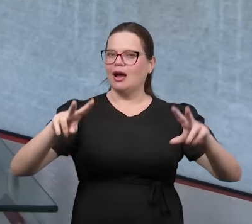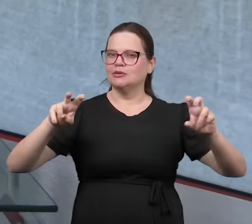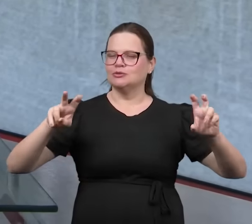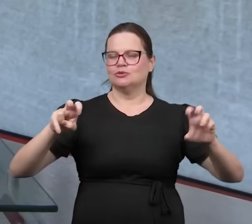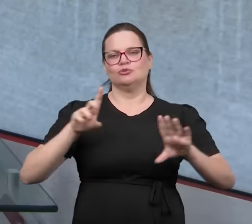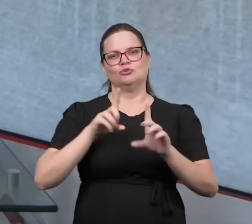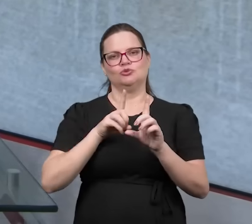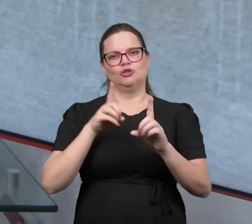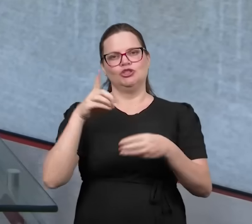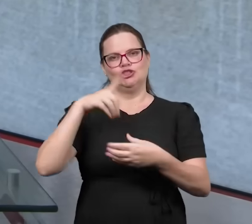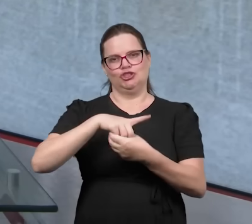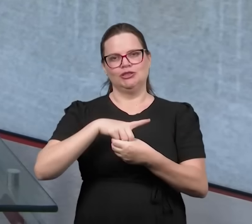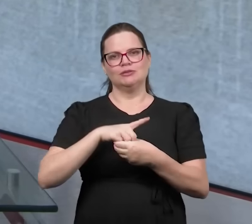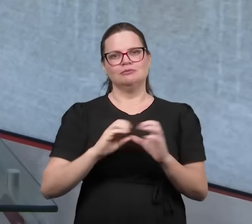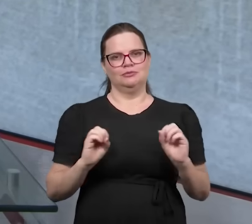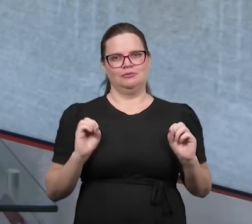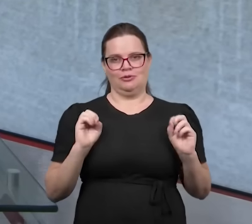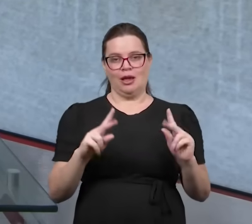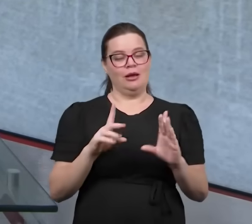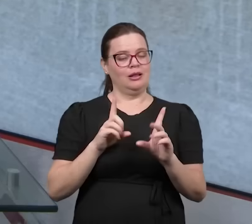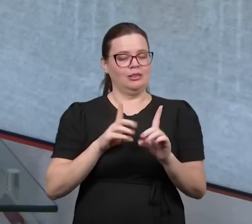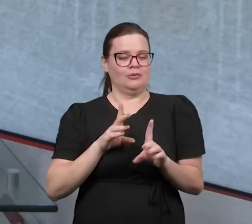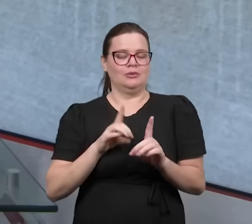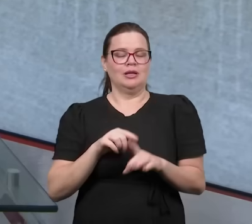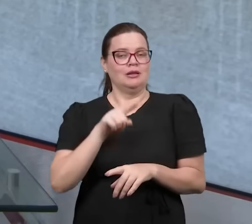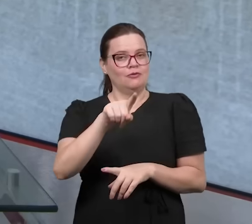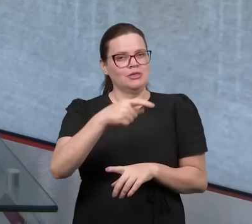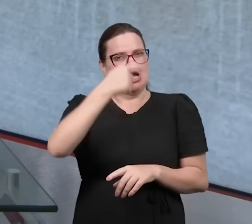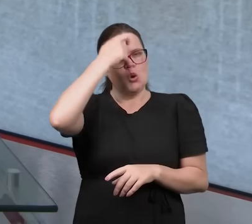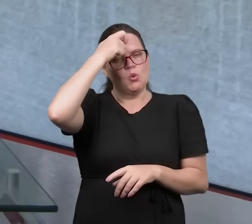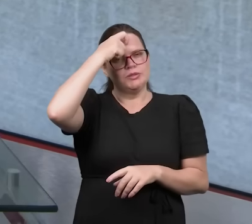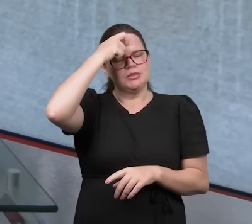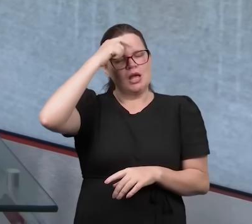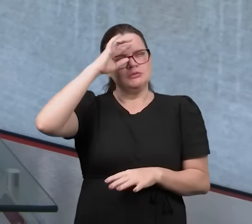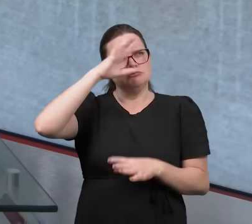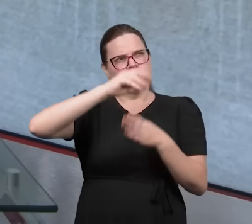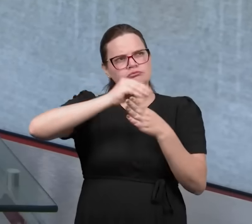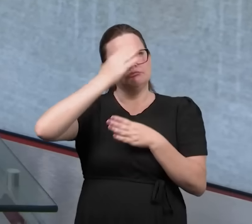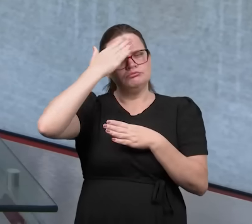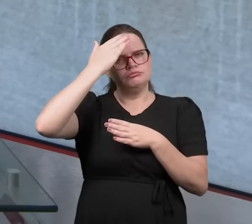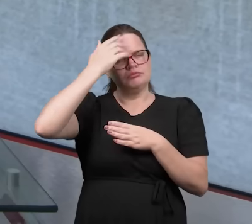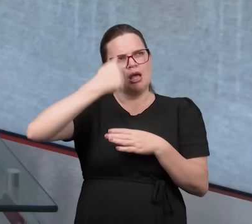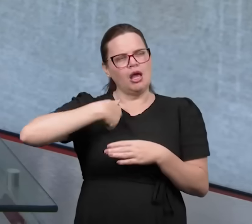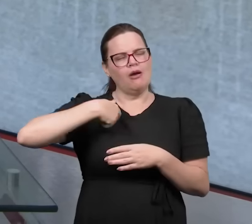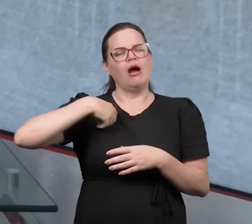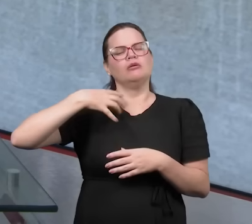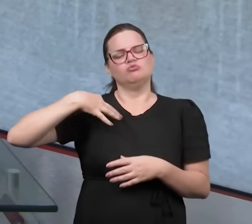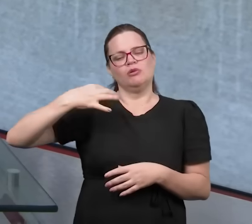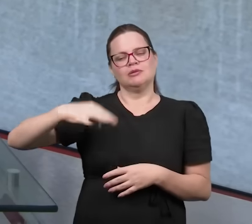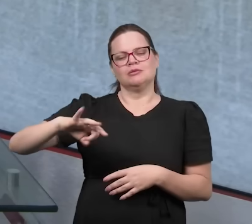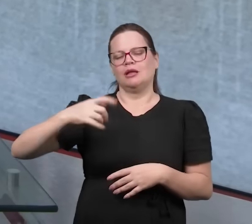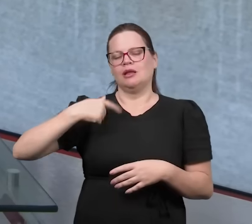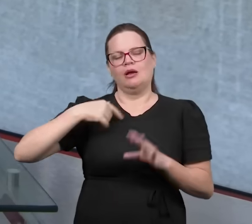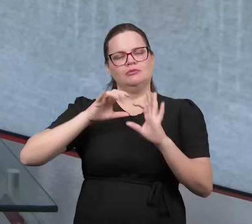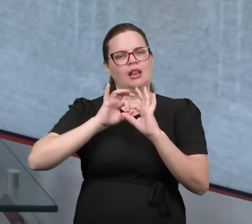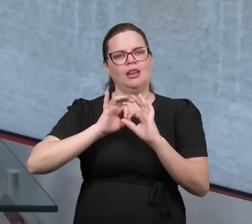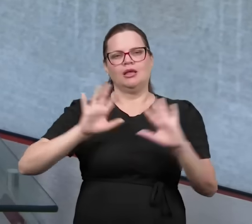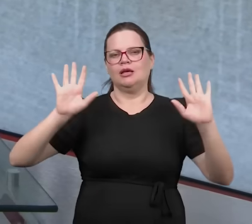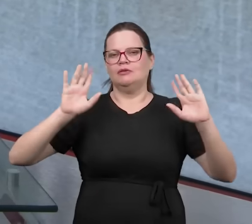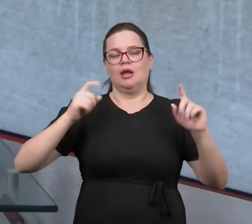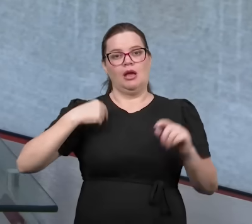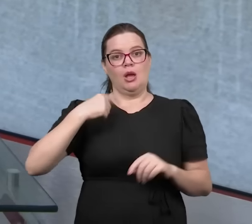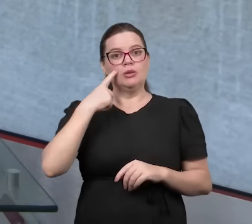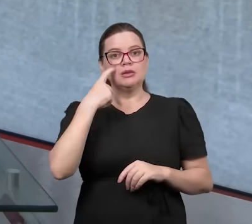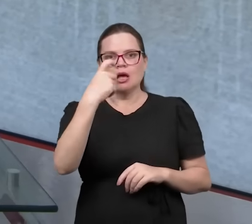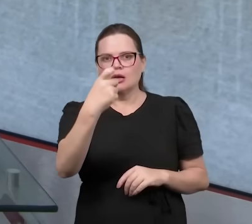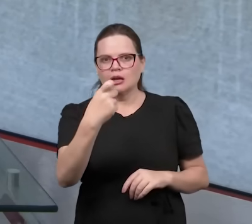esclarecer o ensino bíblico sobre este assunto para que a sua consciência diante de Deus esteja limpa, esteja livre. Não temos